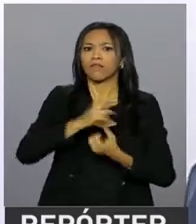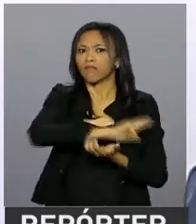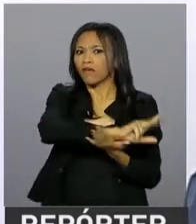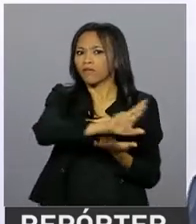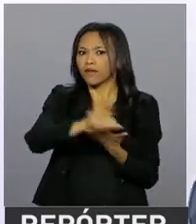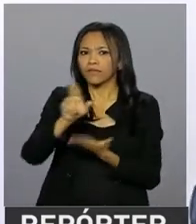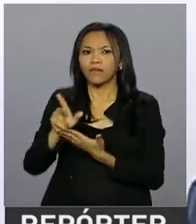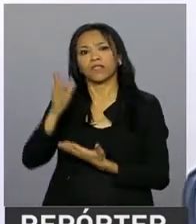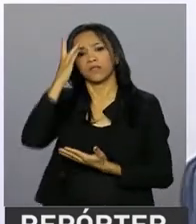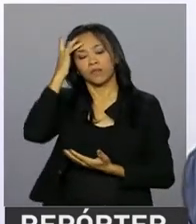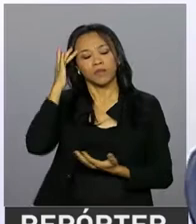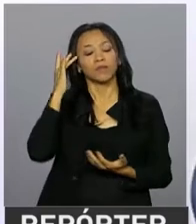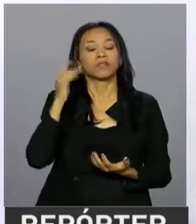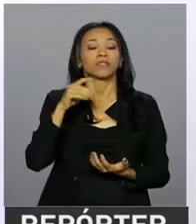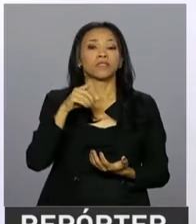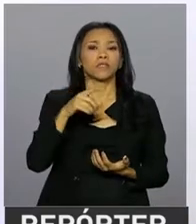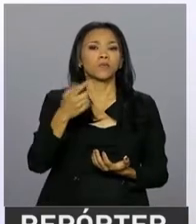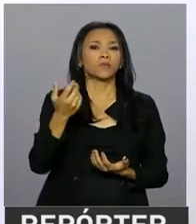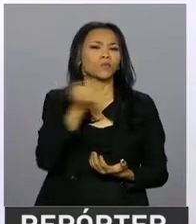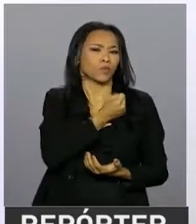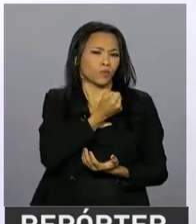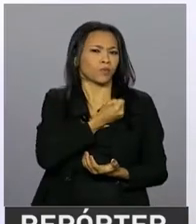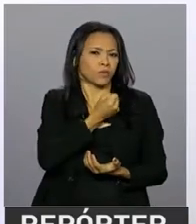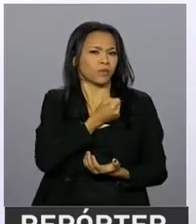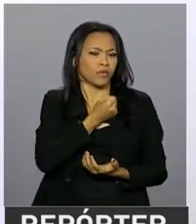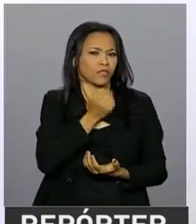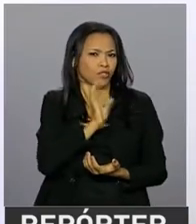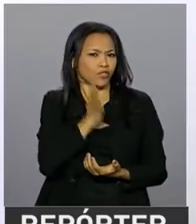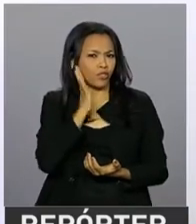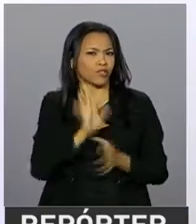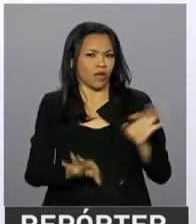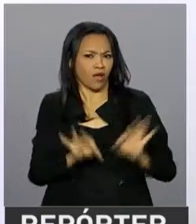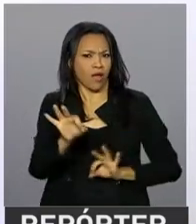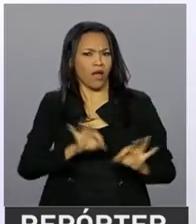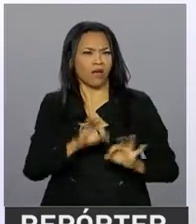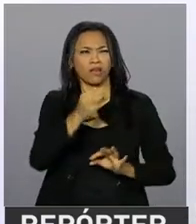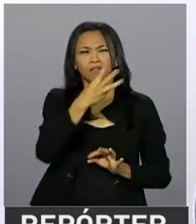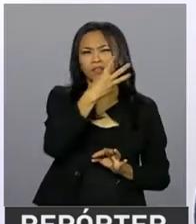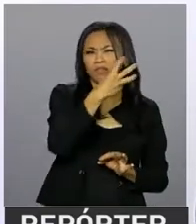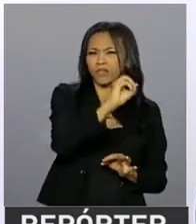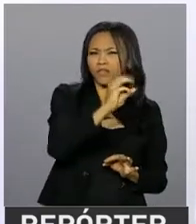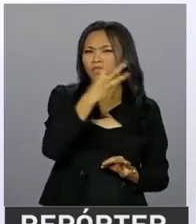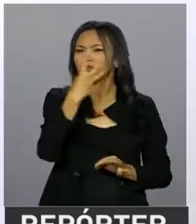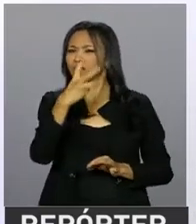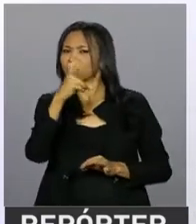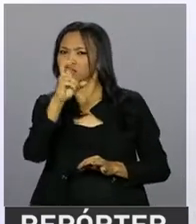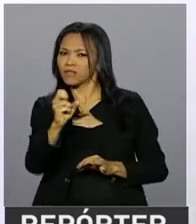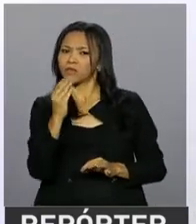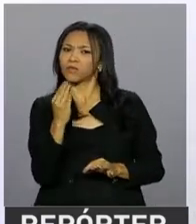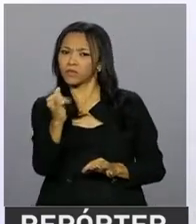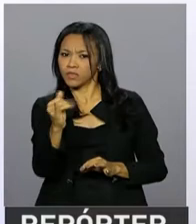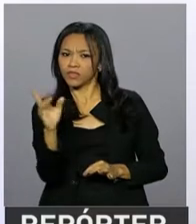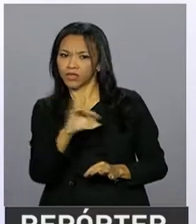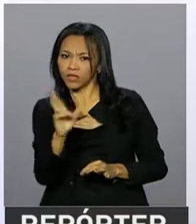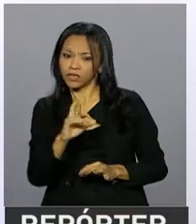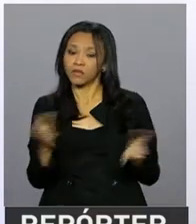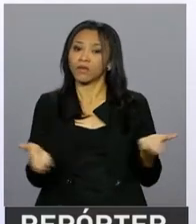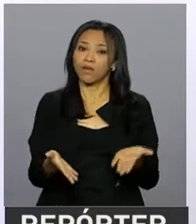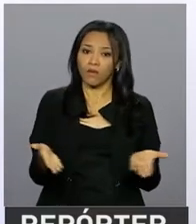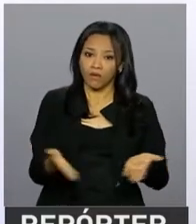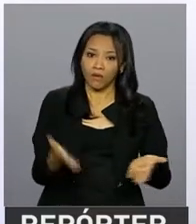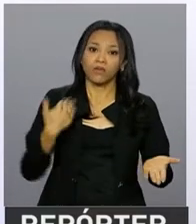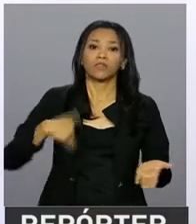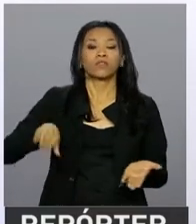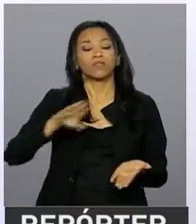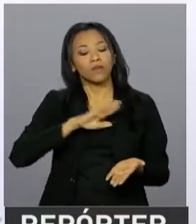ultrapassar aquele número inicialmente previsto entre 30 e 35 bilhões de reais hoje nós estamos